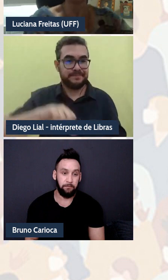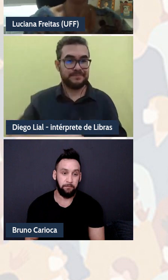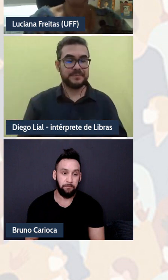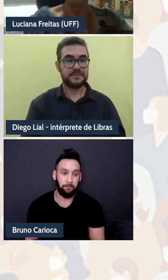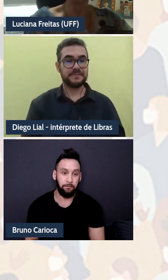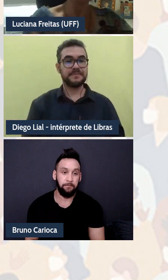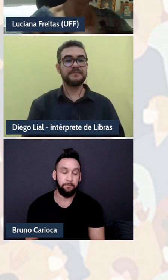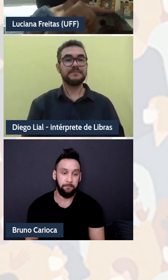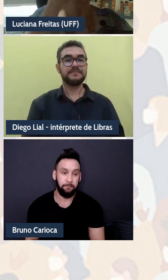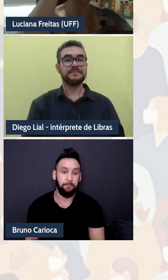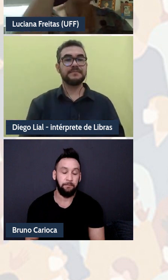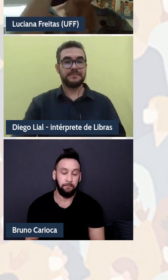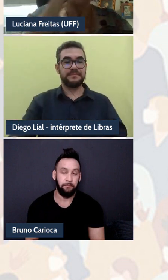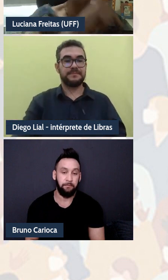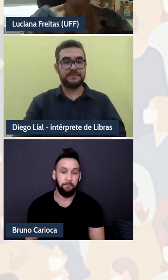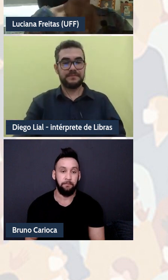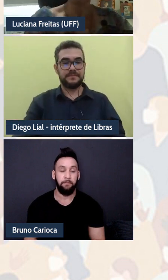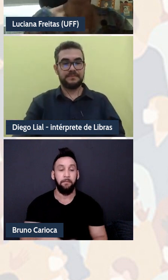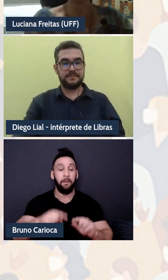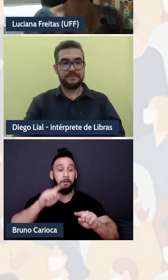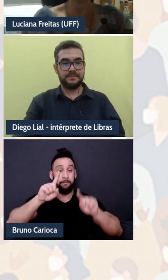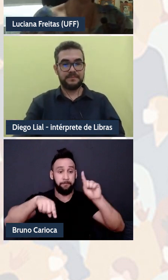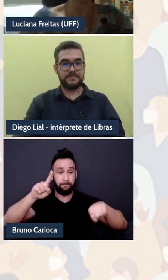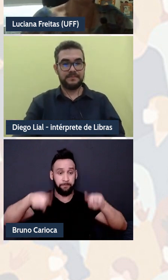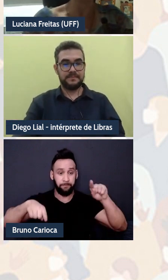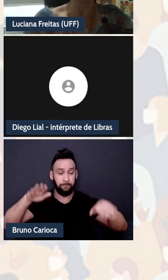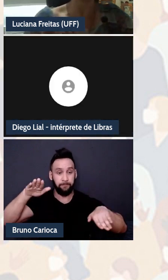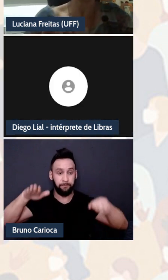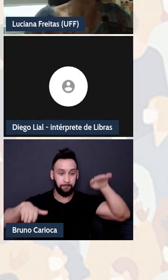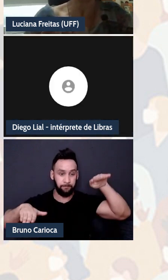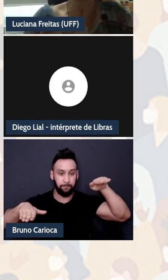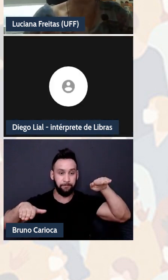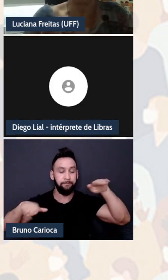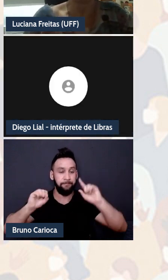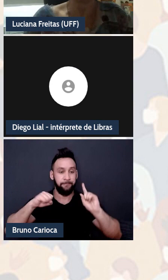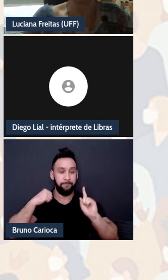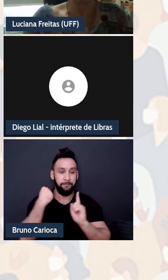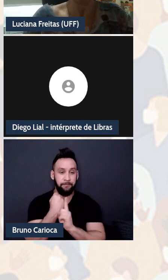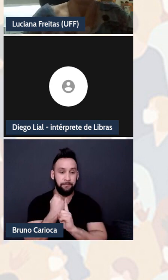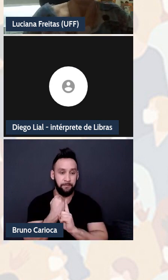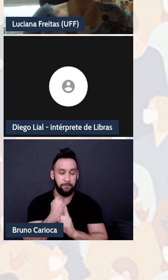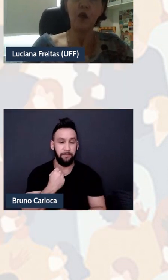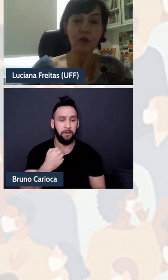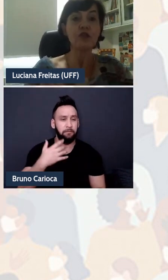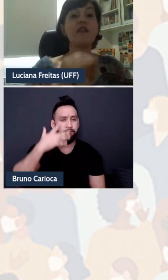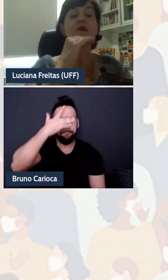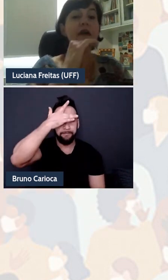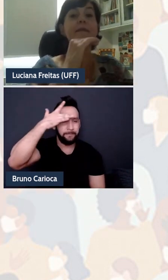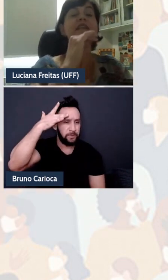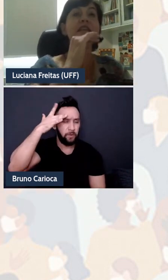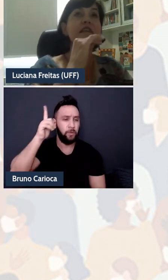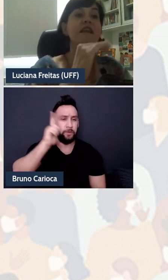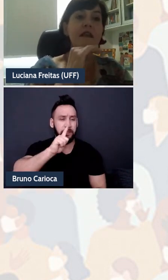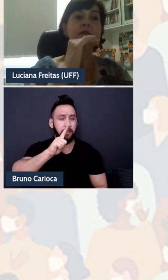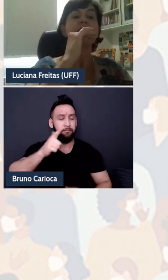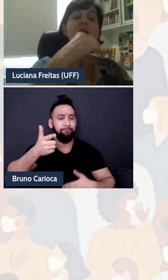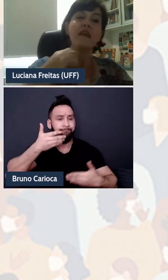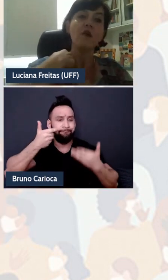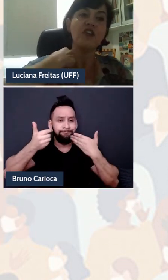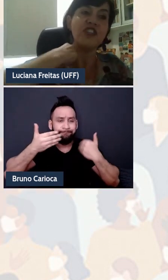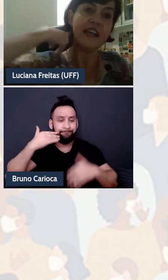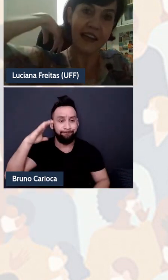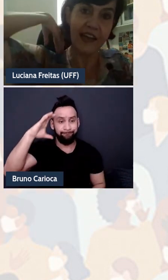estão dentro do buraco, outros estão lá no alto assistindo tudo com muito privilégio, e outros estão com a cabecinha